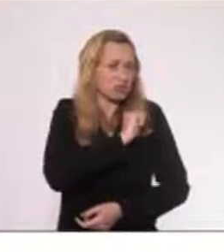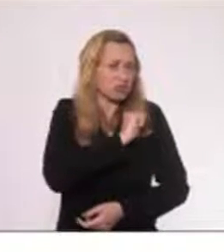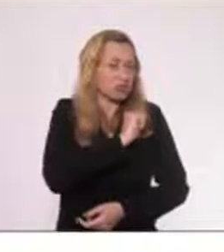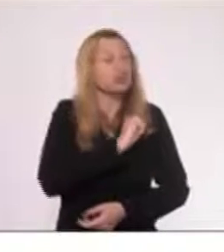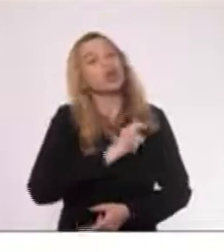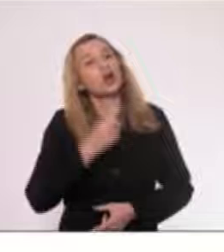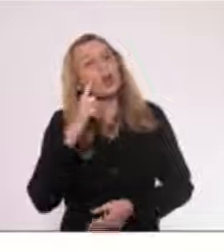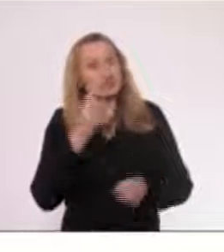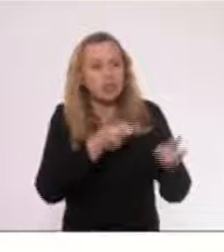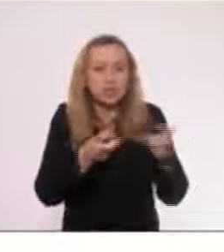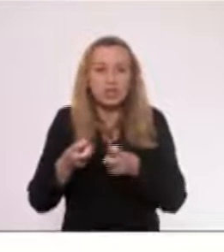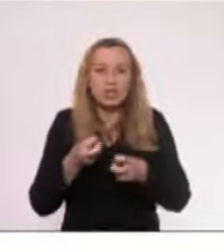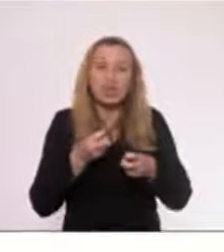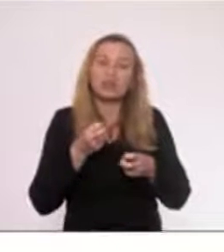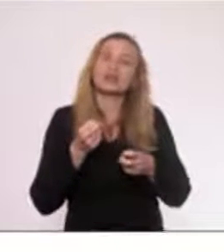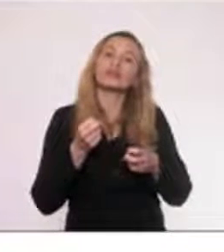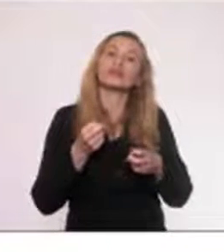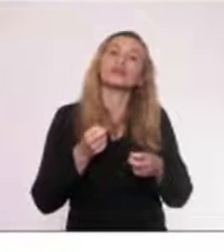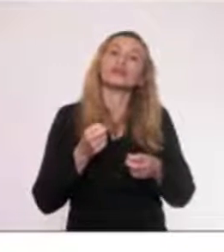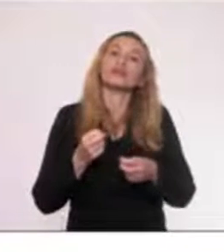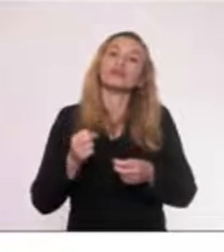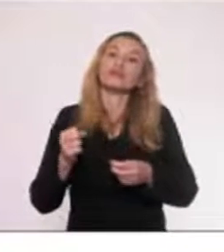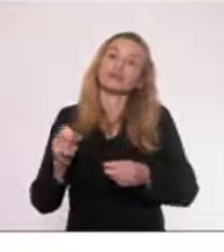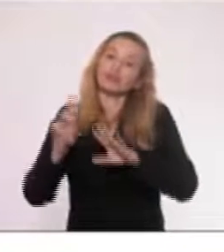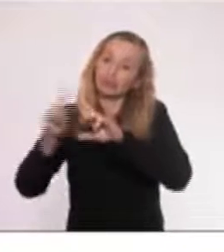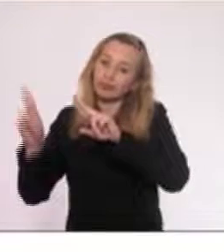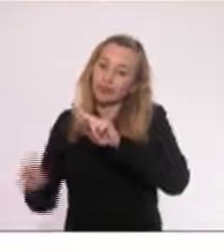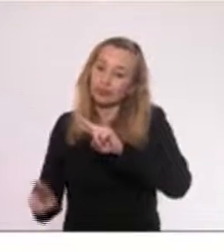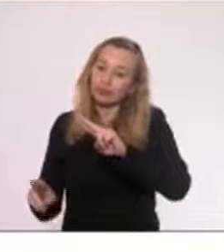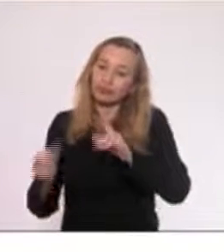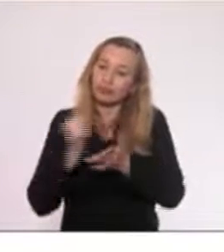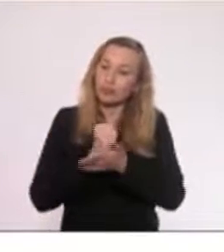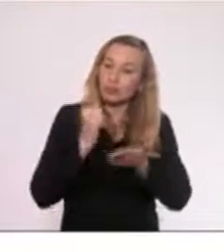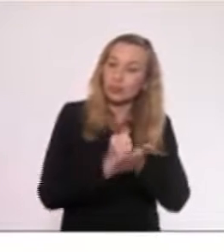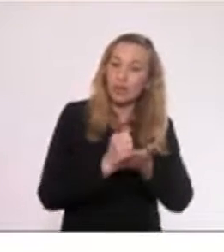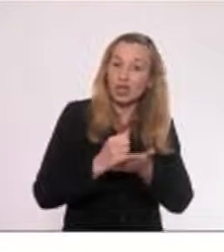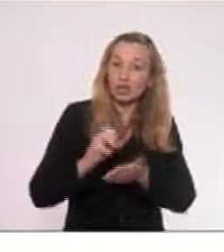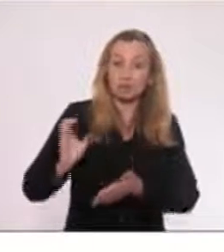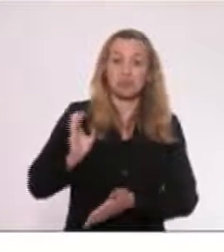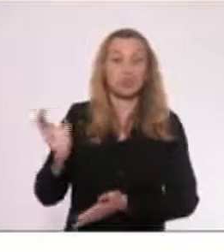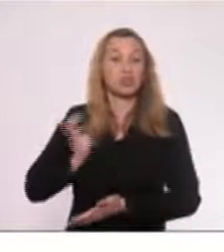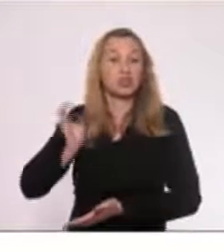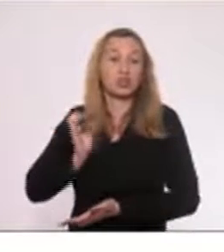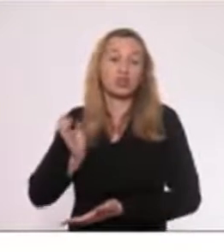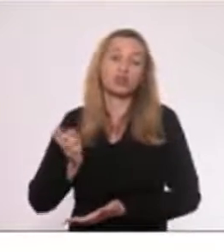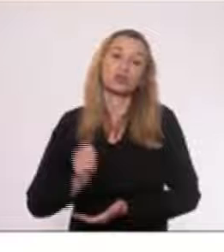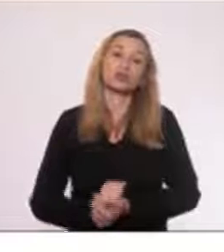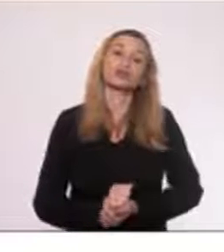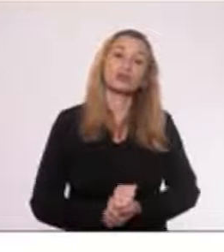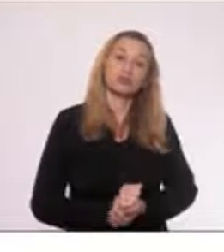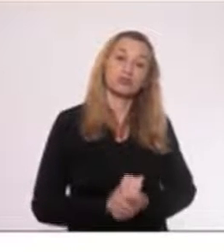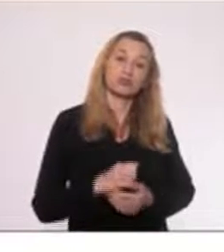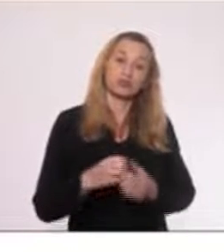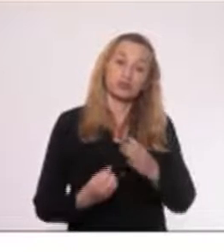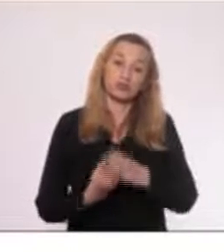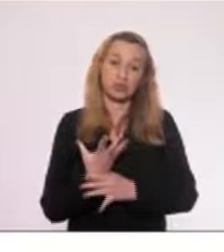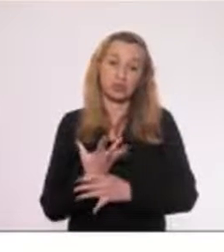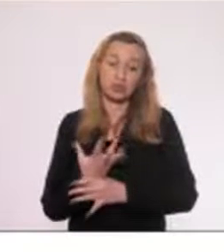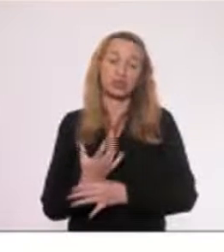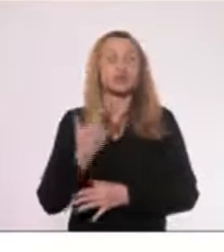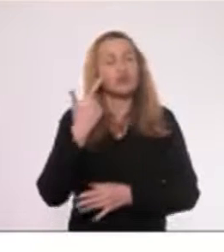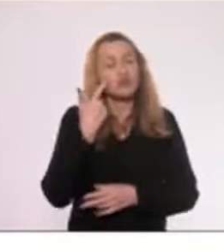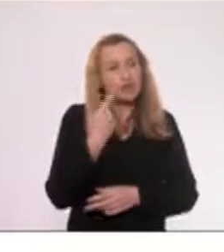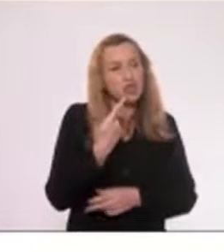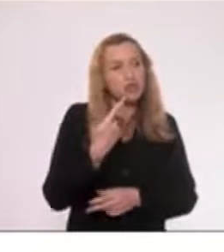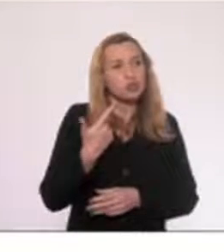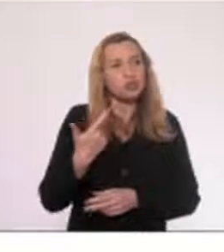uma UERJ que tem contratos milionários de manutenção, com terceirizados, com insumos. Por outro lado, eu vejo uma